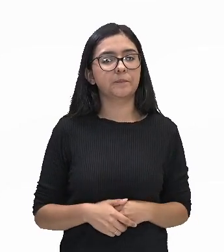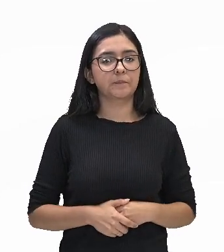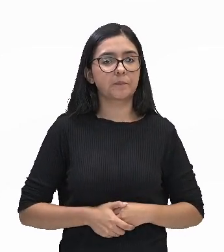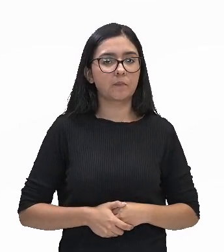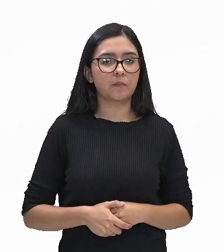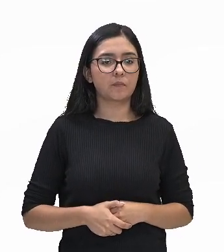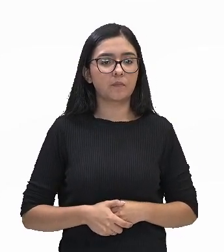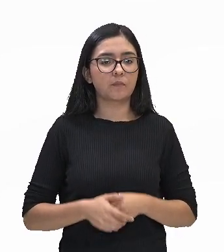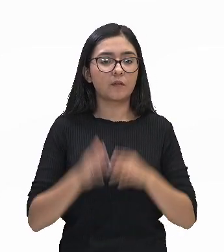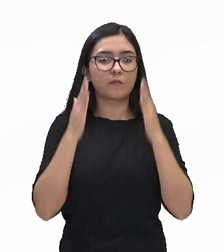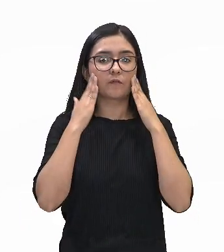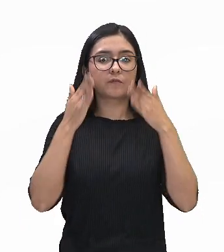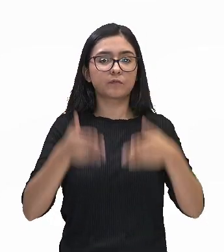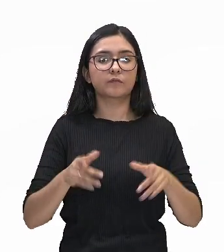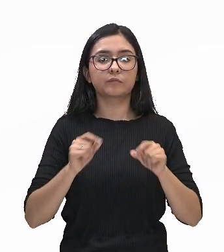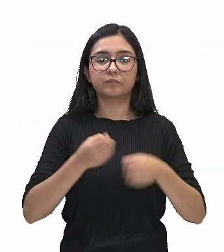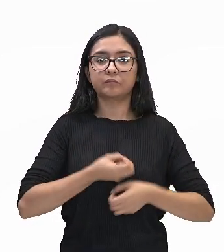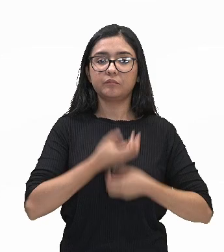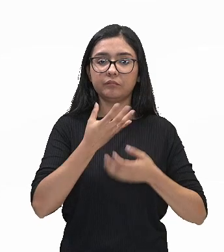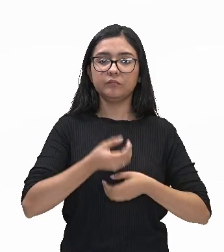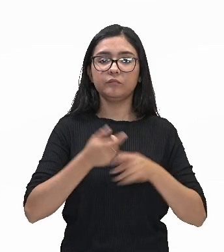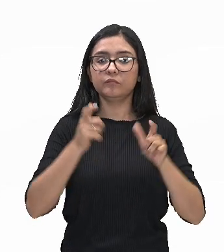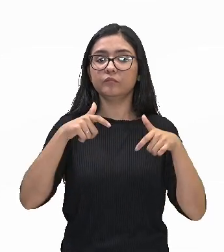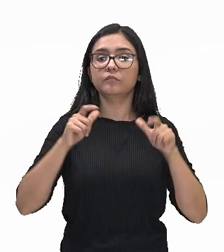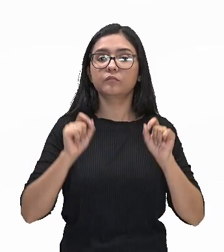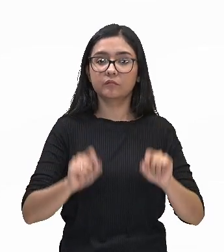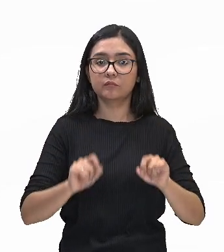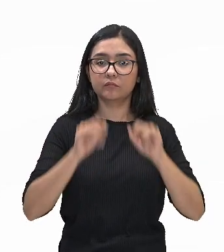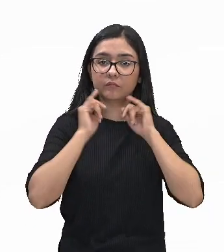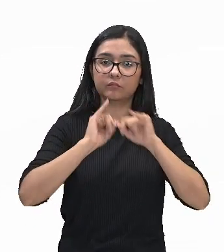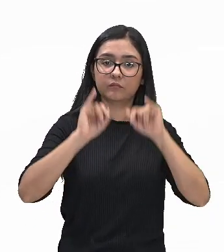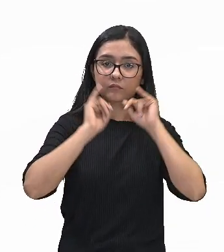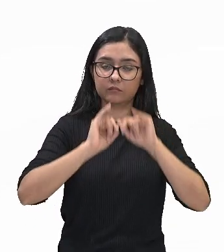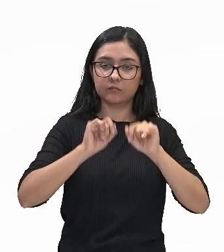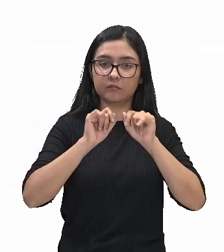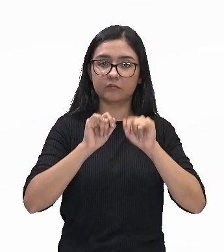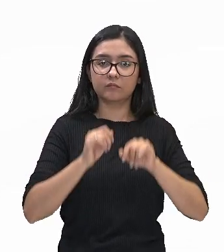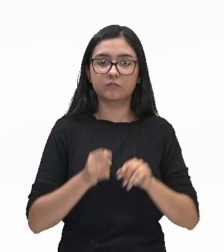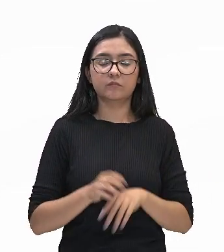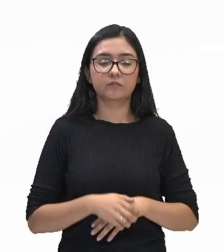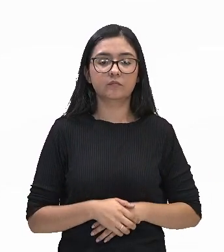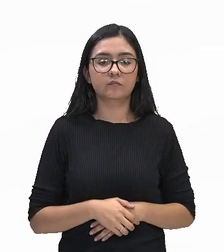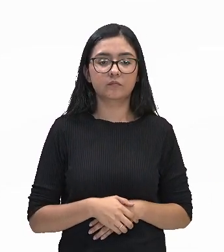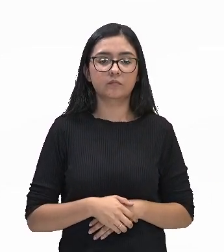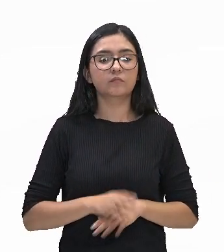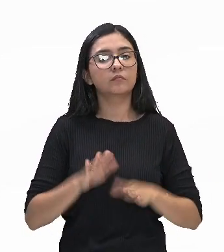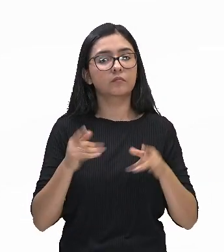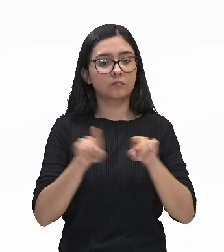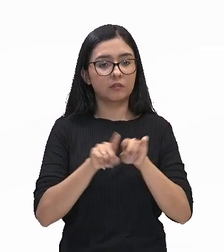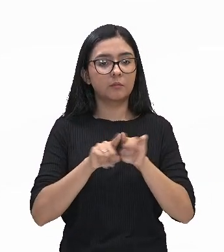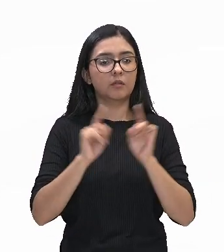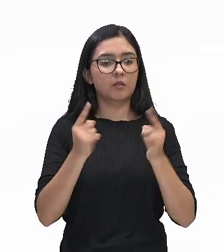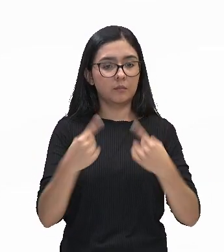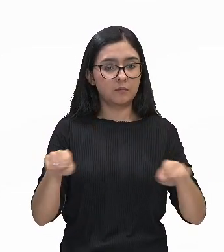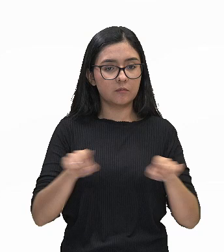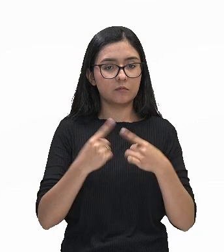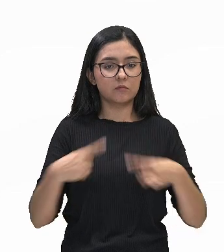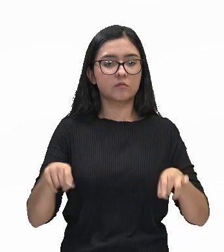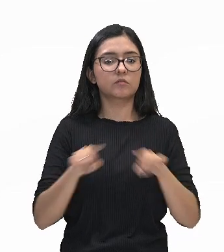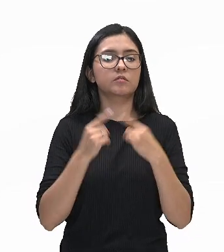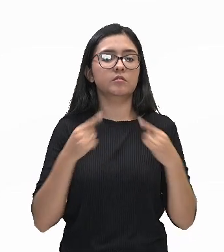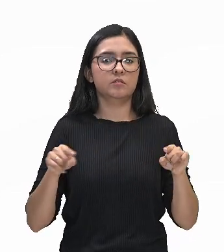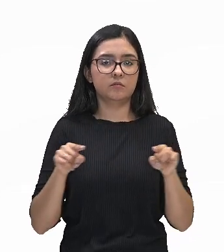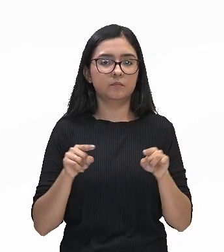o foco da função poética está onde? Na mensagem. Então, na música também você vê